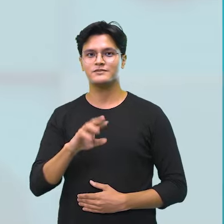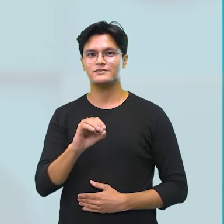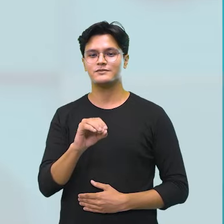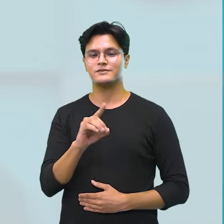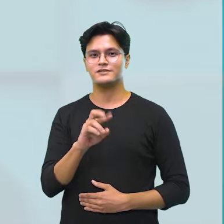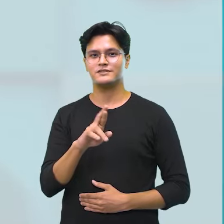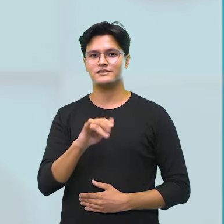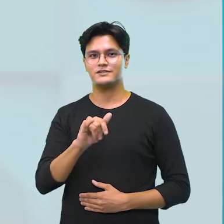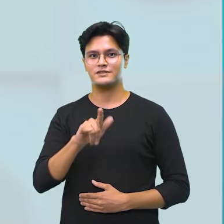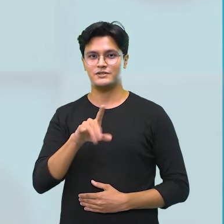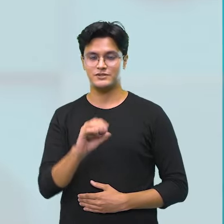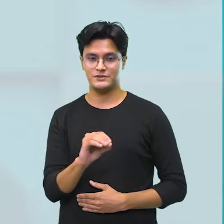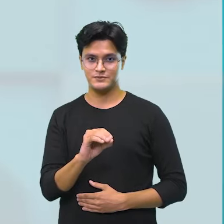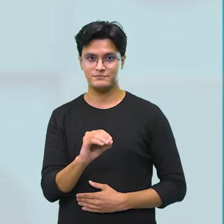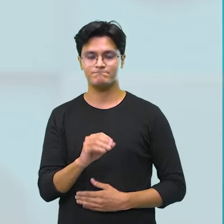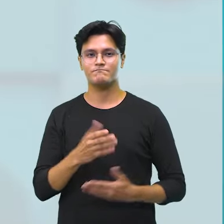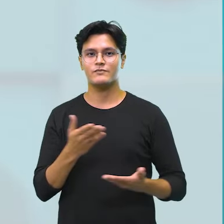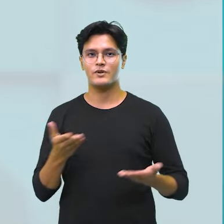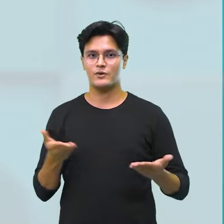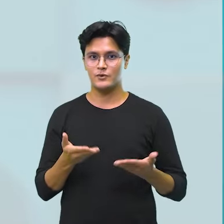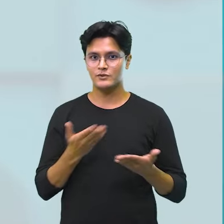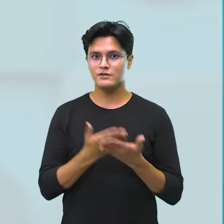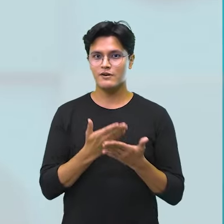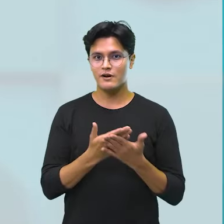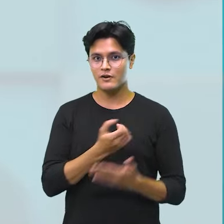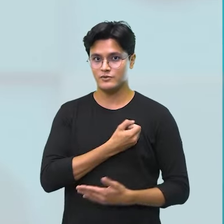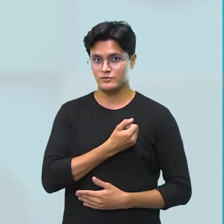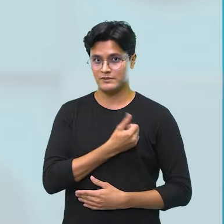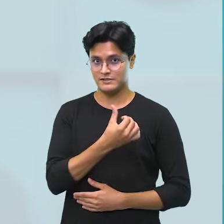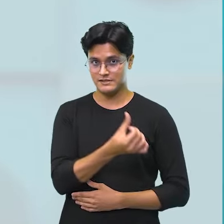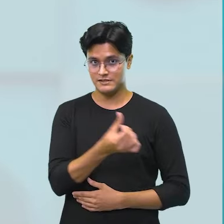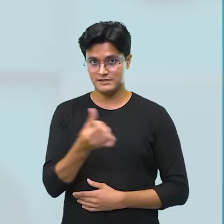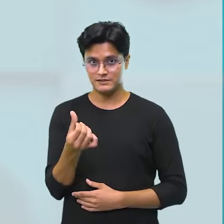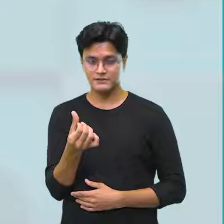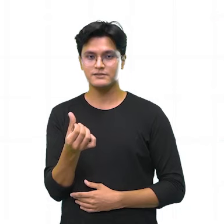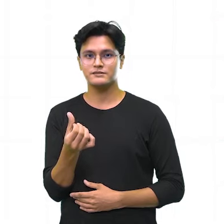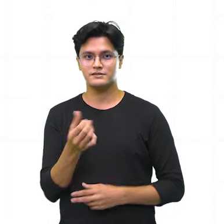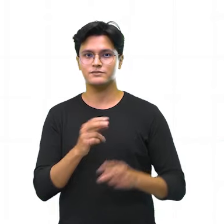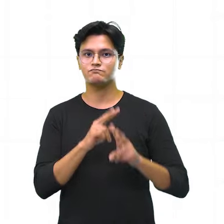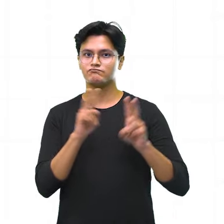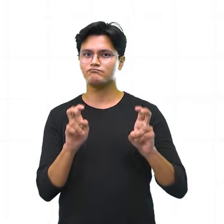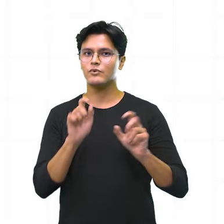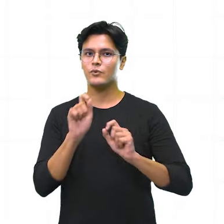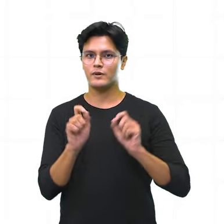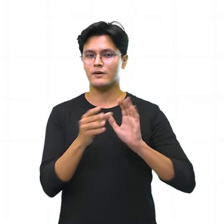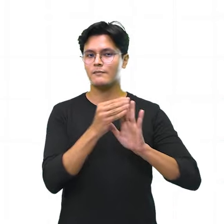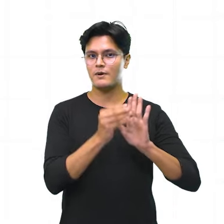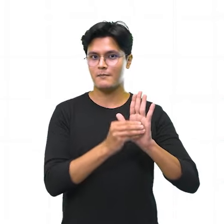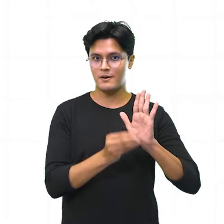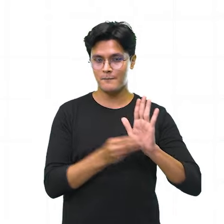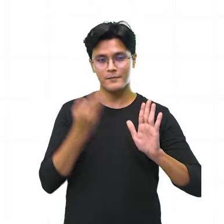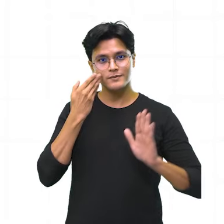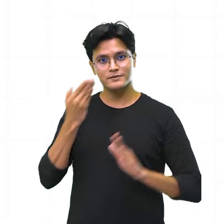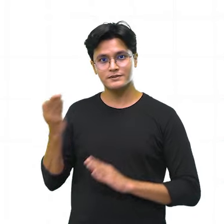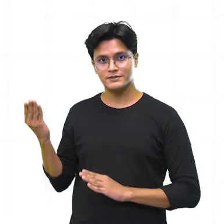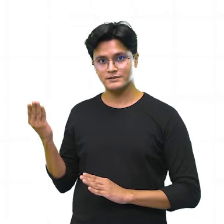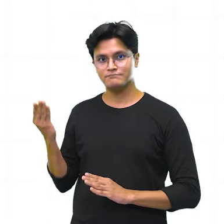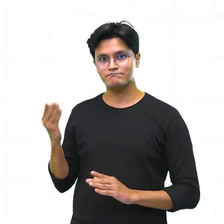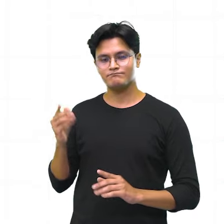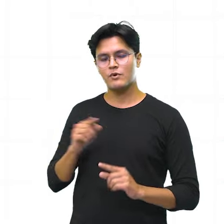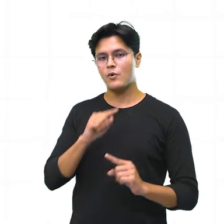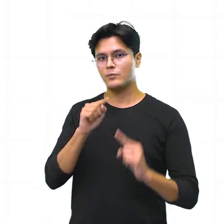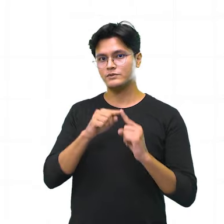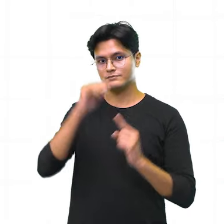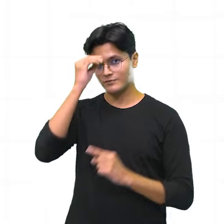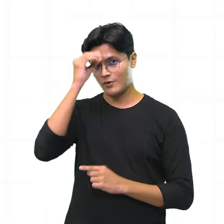Rodrigo Ribeiro. Na nossa aula de número 66, nós vamos trabalhar então, olhem aí, com objeto de conhecimento,